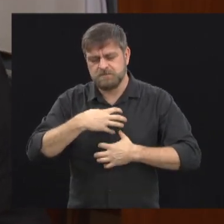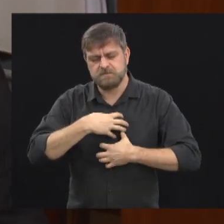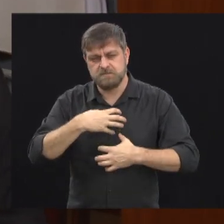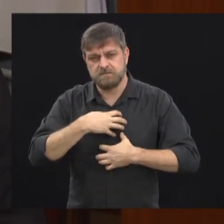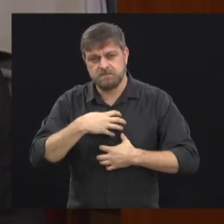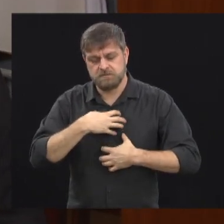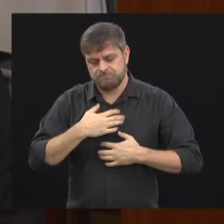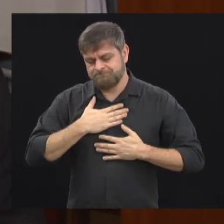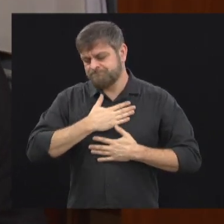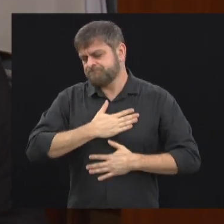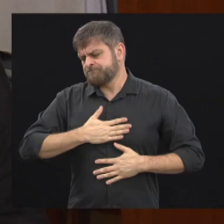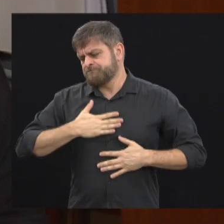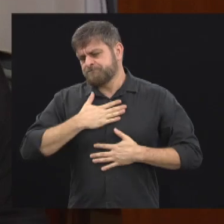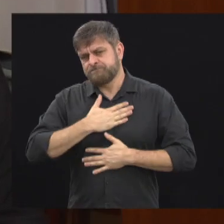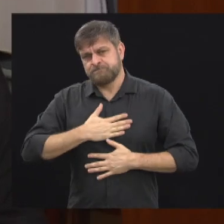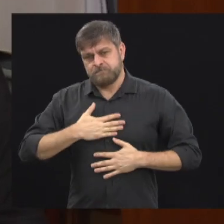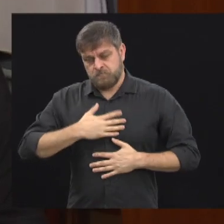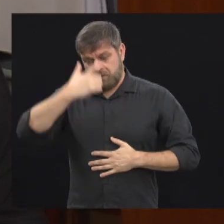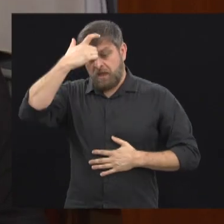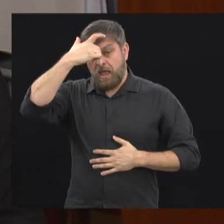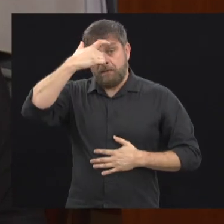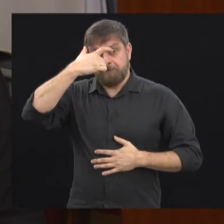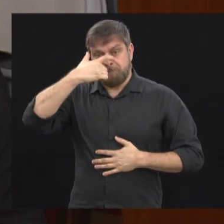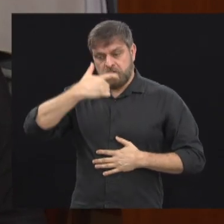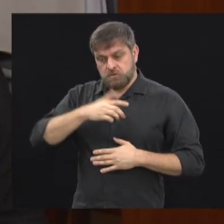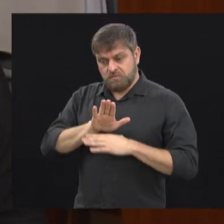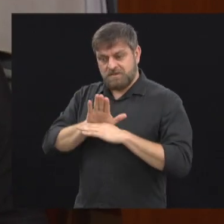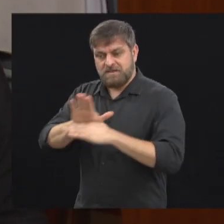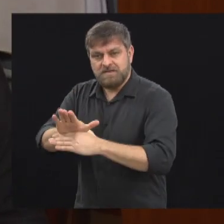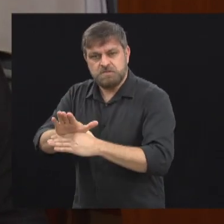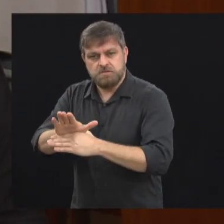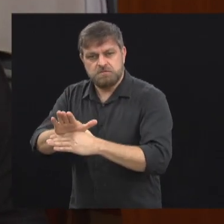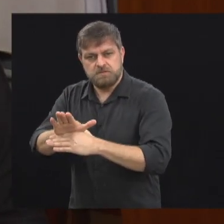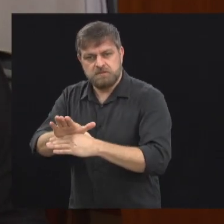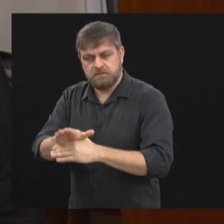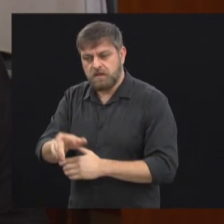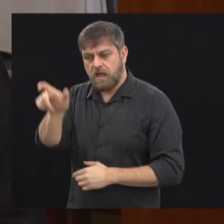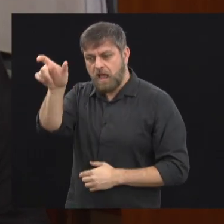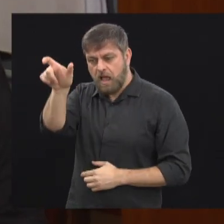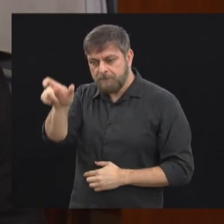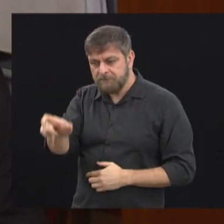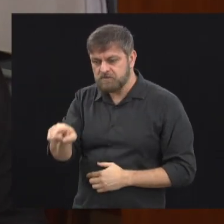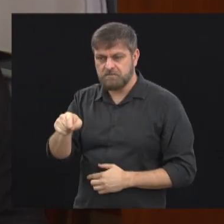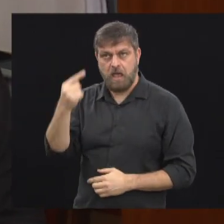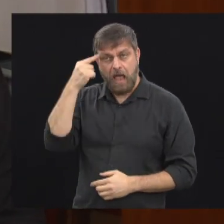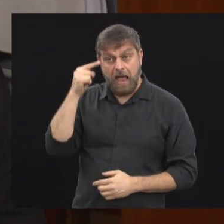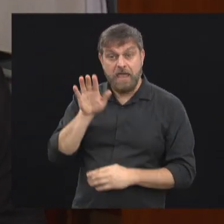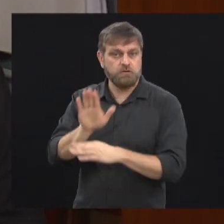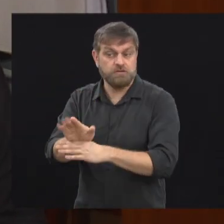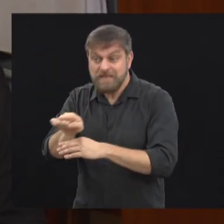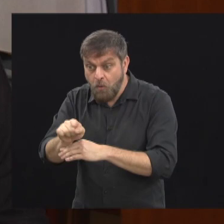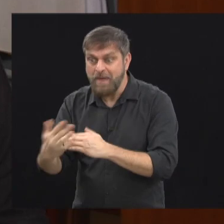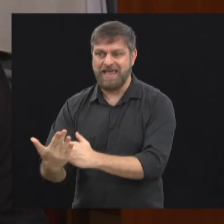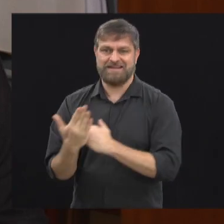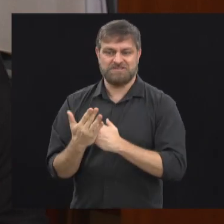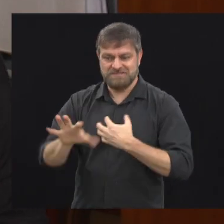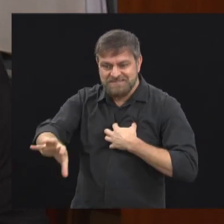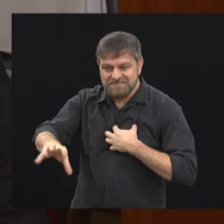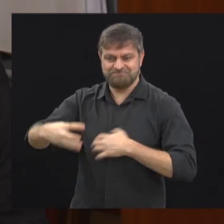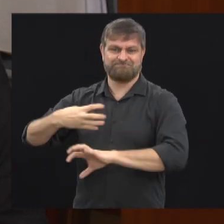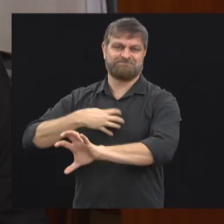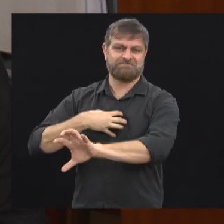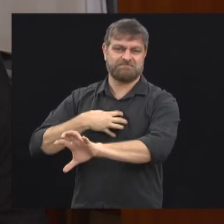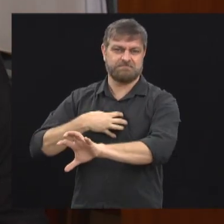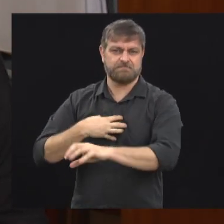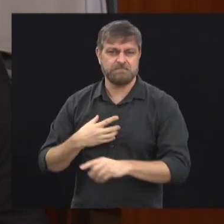muito mais satisfação para quem se envolve do que aquele que você está atendendo,